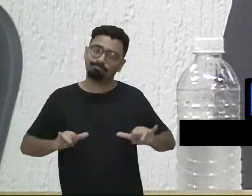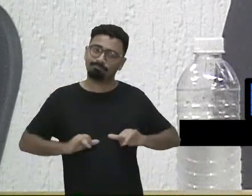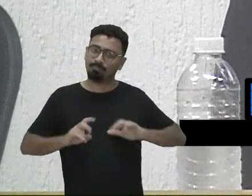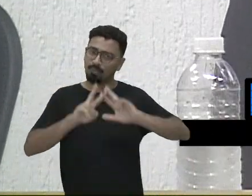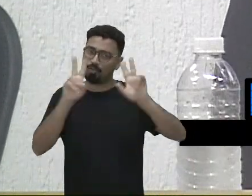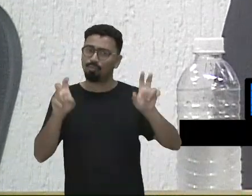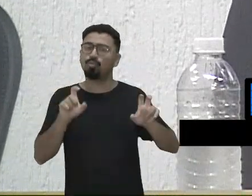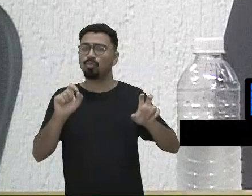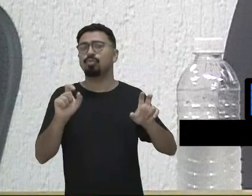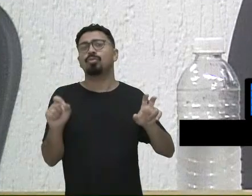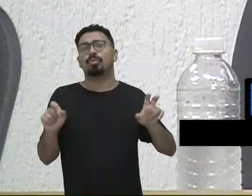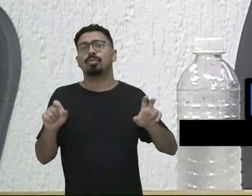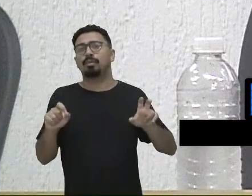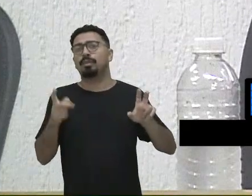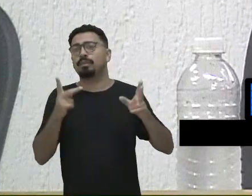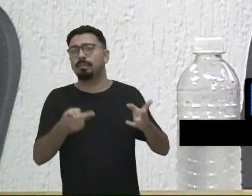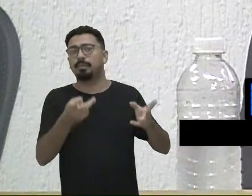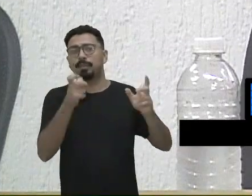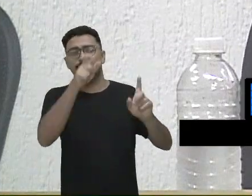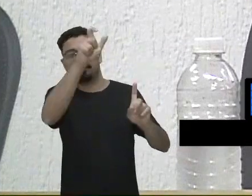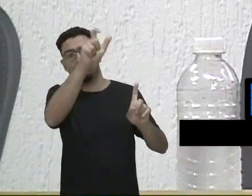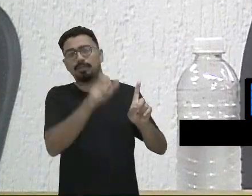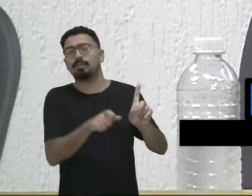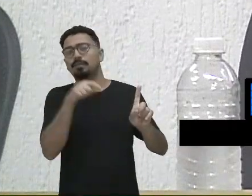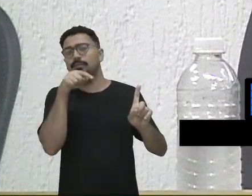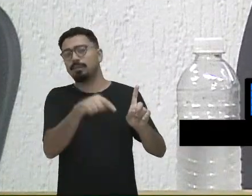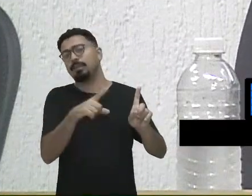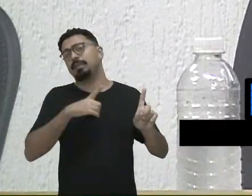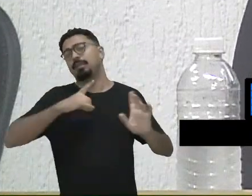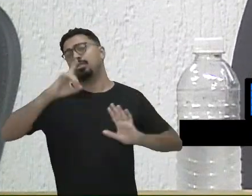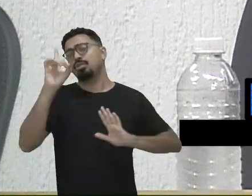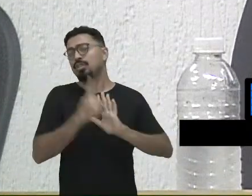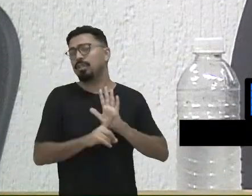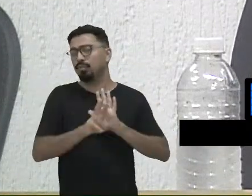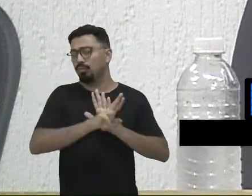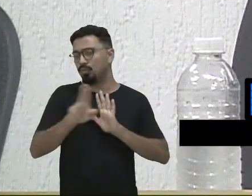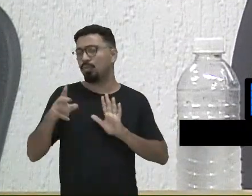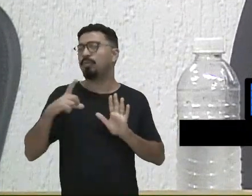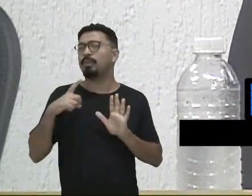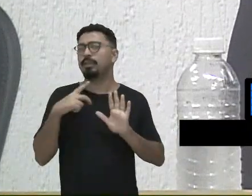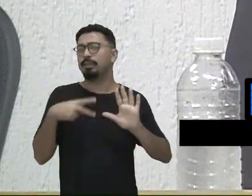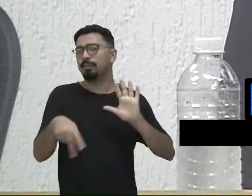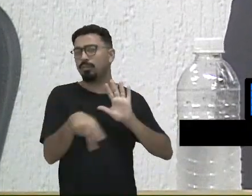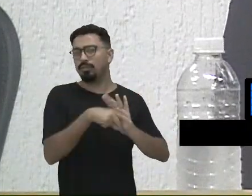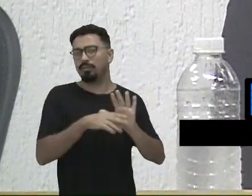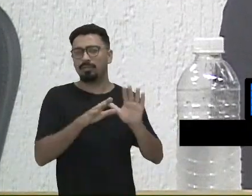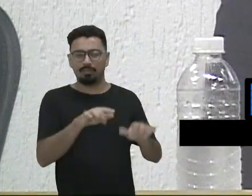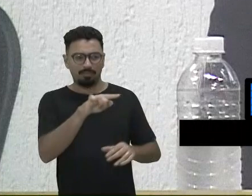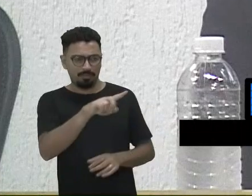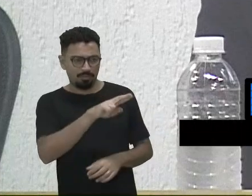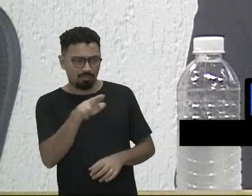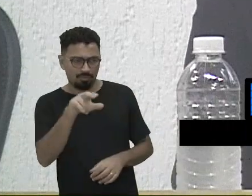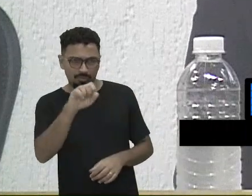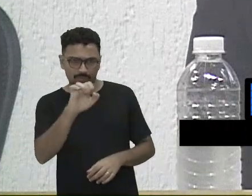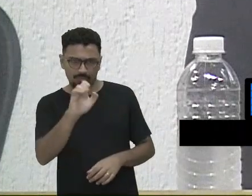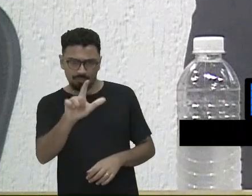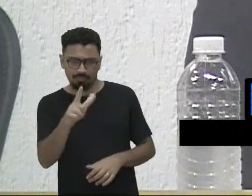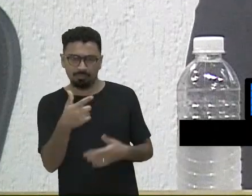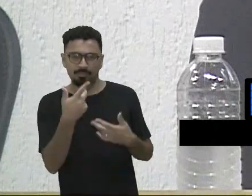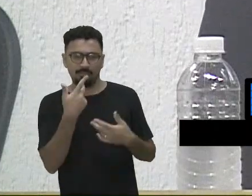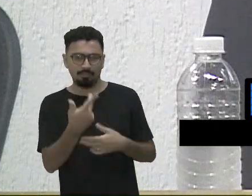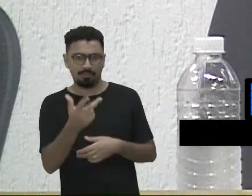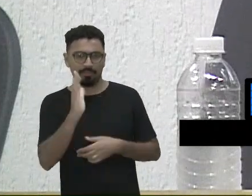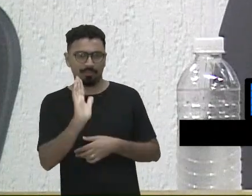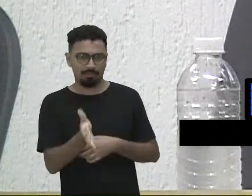relação ao reconhecimento e o exercício desse direito. E nós falamos não apenas, mas você tem um nome social, por que você não retifica? Como